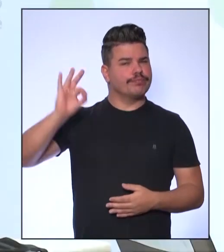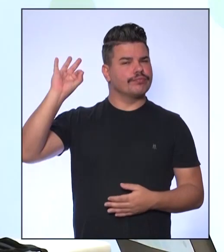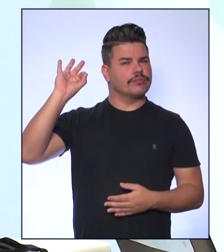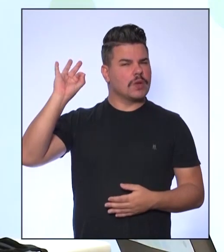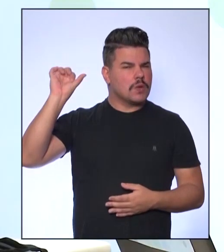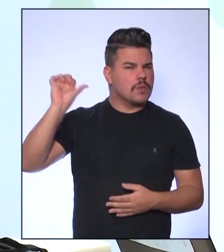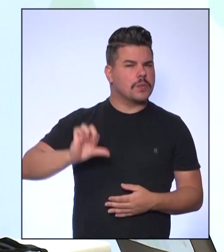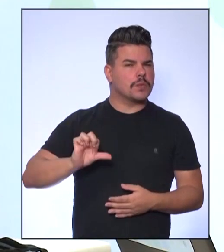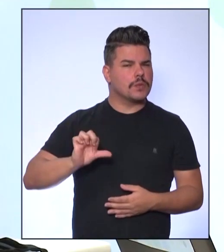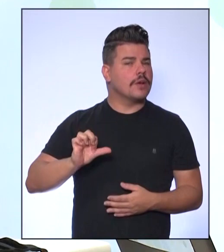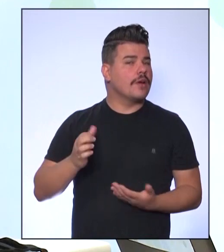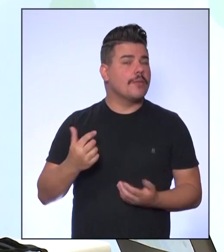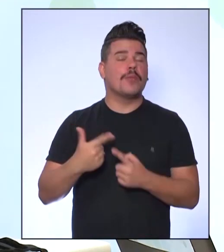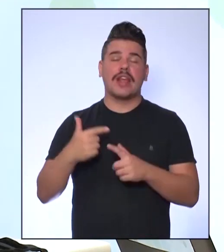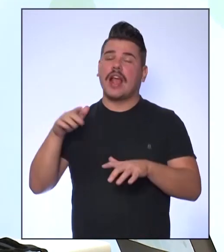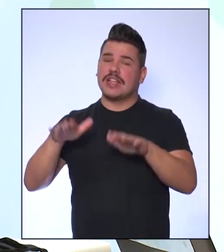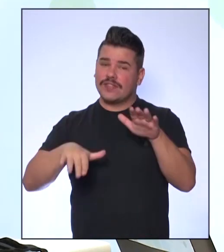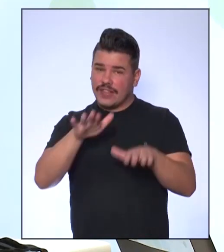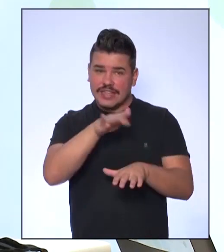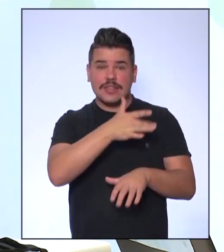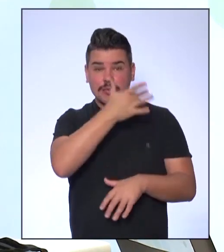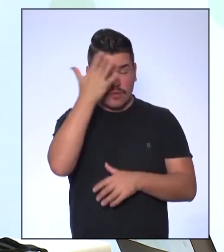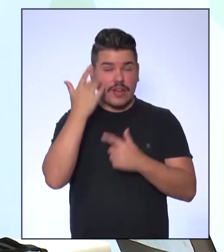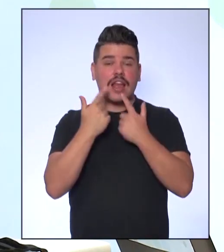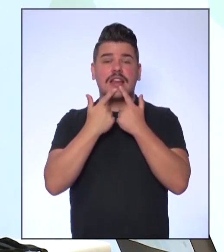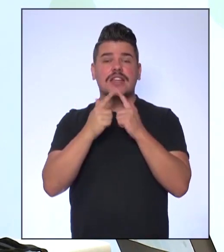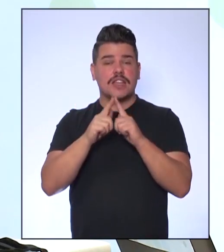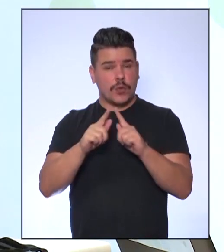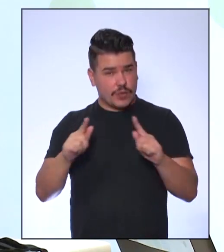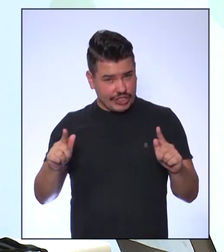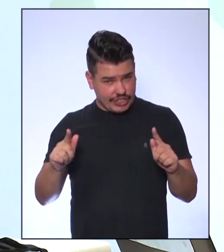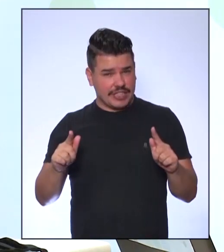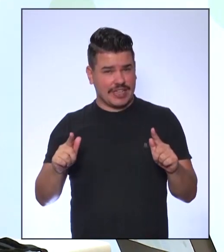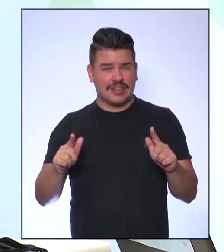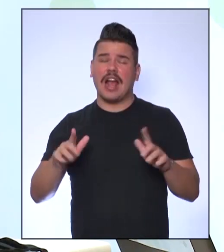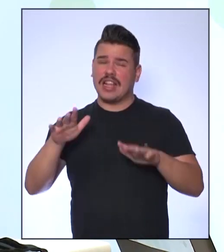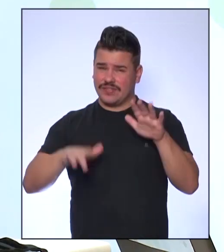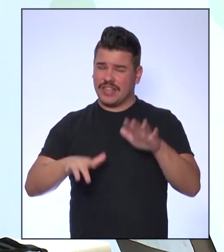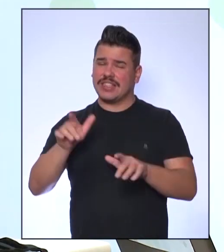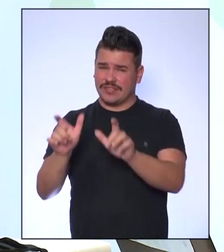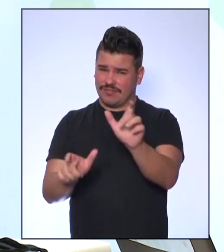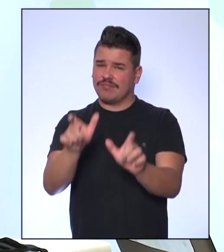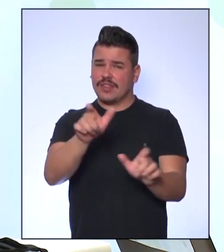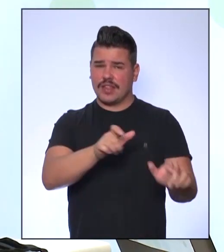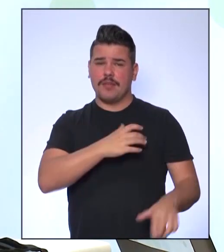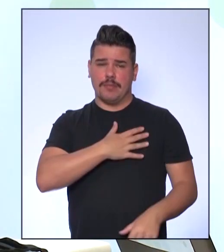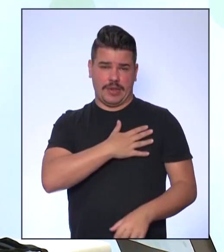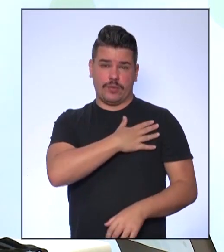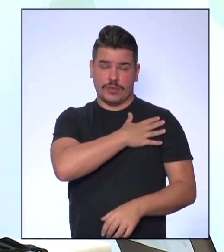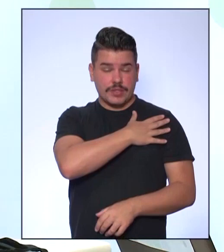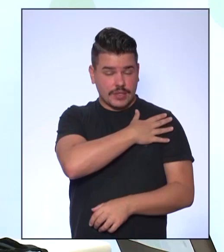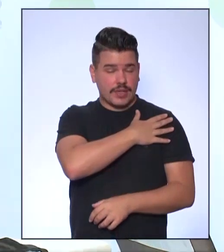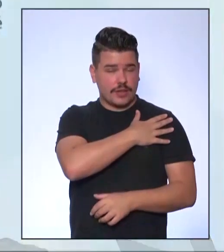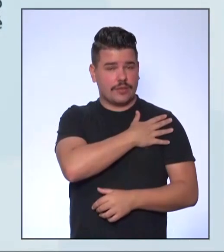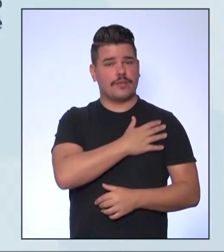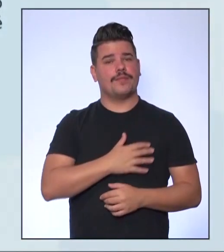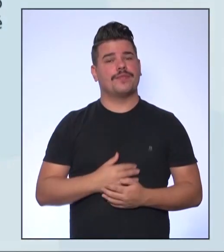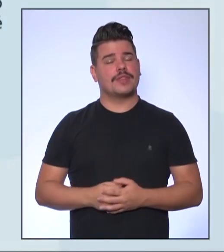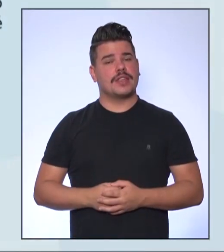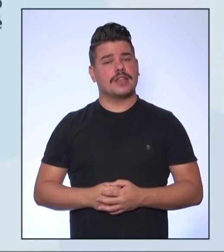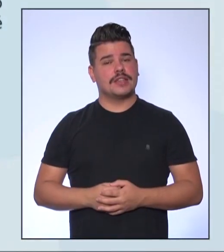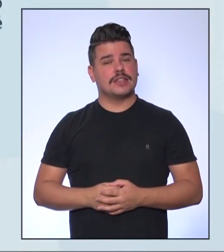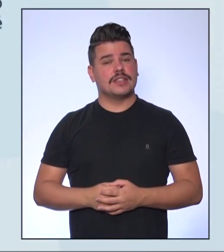surge também a questão dos preconceitos linguísticos, né? Isso é importante a gente ressaltar. Certo. O ato de